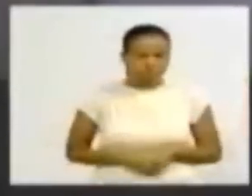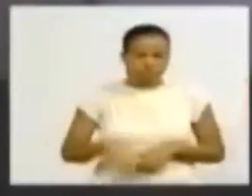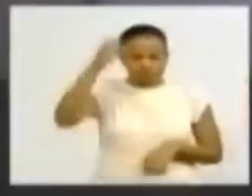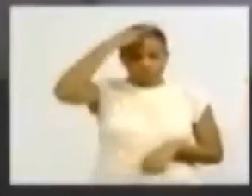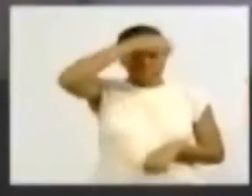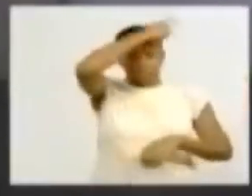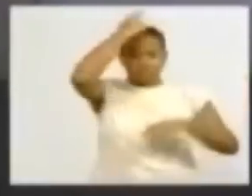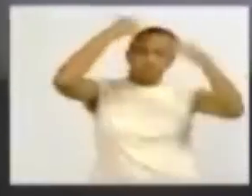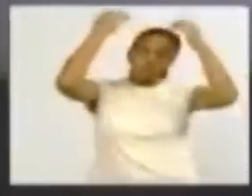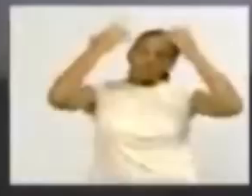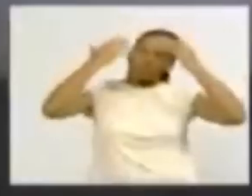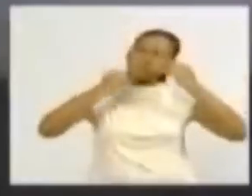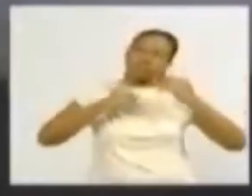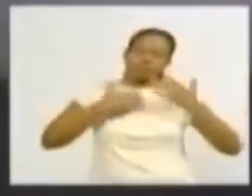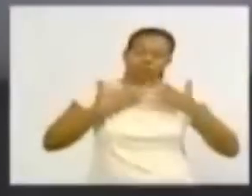para que Ele me acalme,